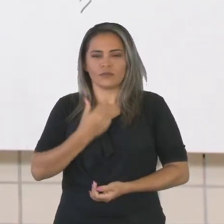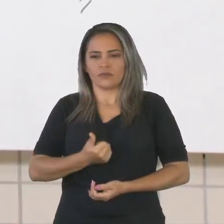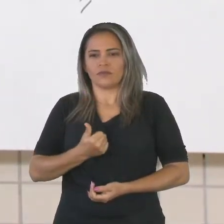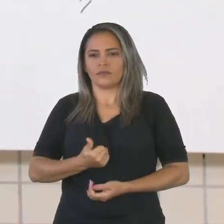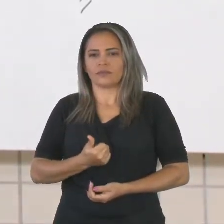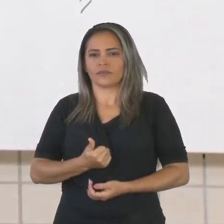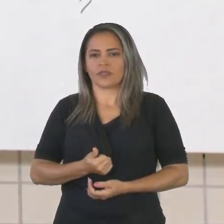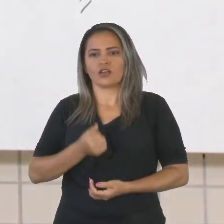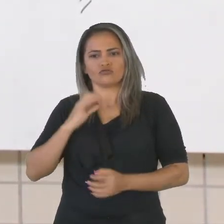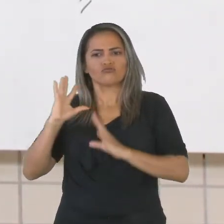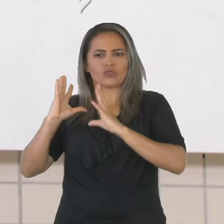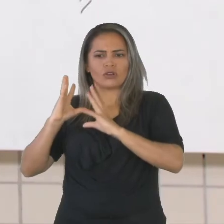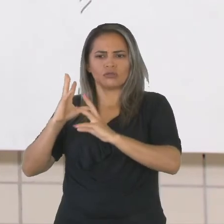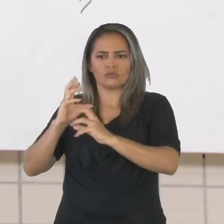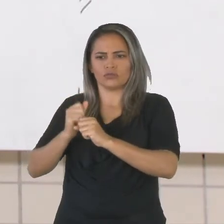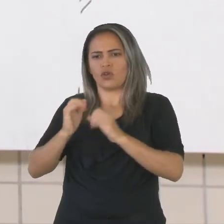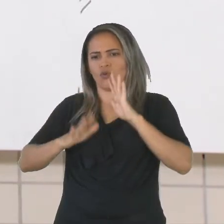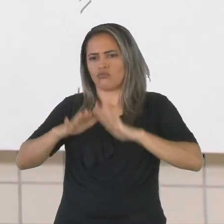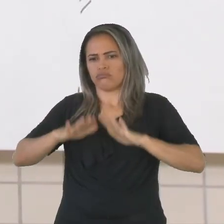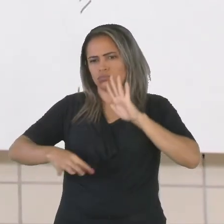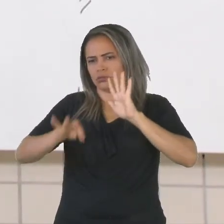Bom, revisamos algumas técnicas, tudo